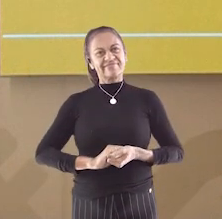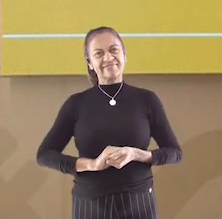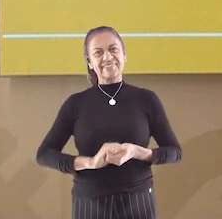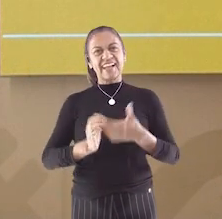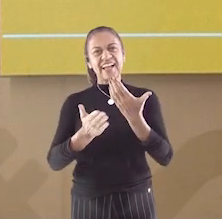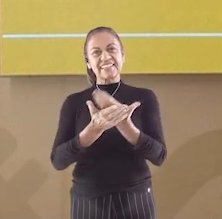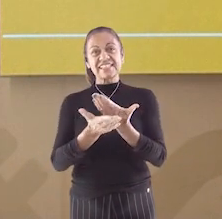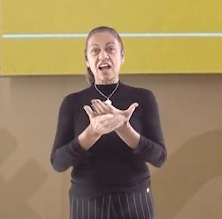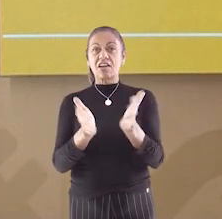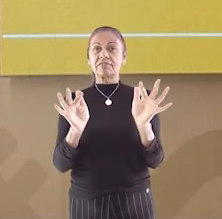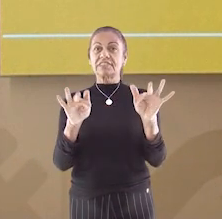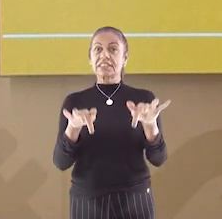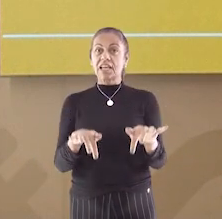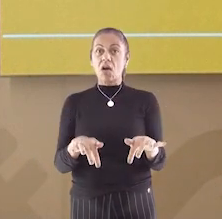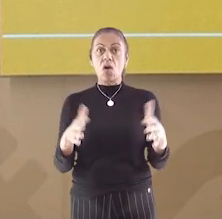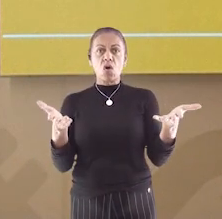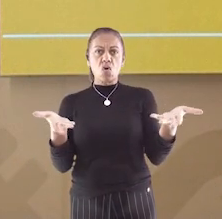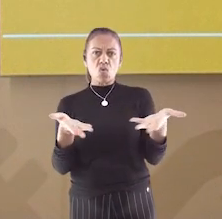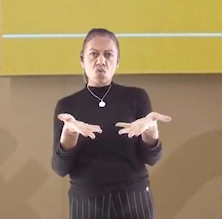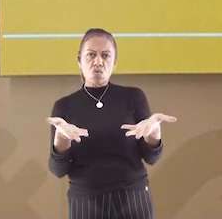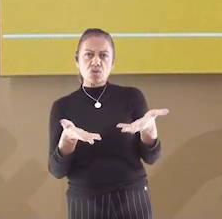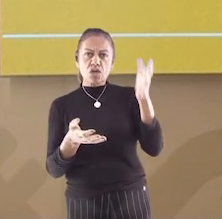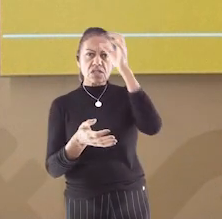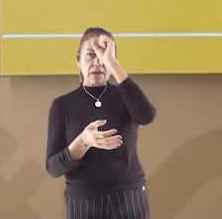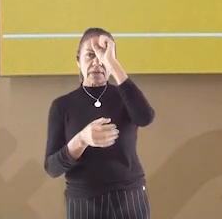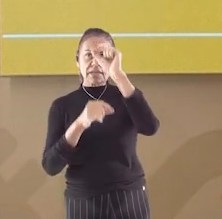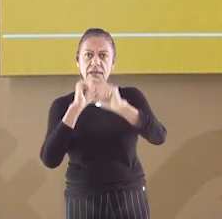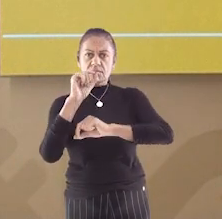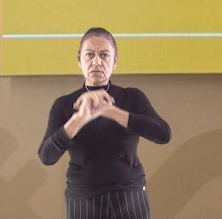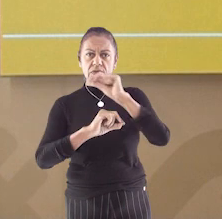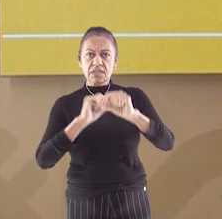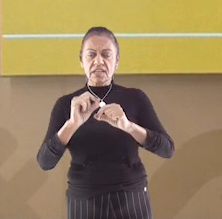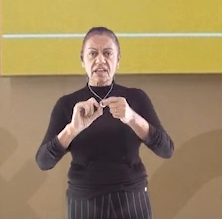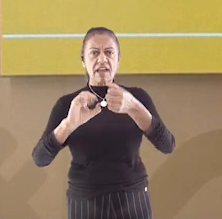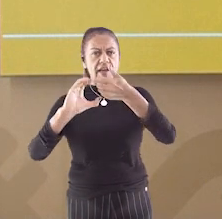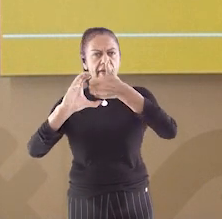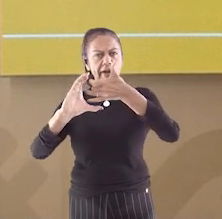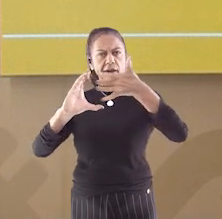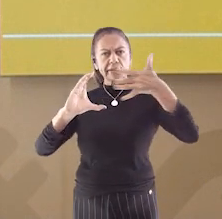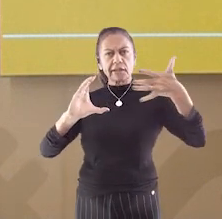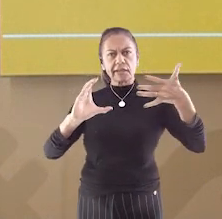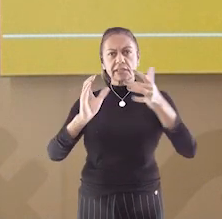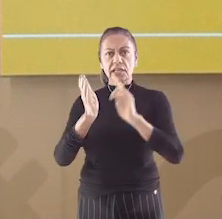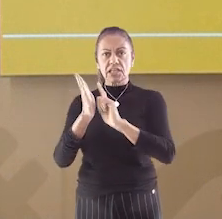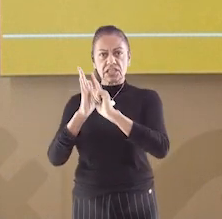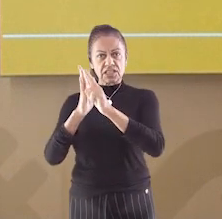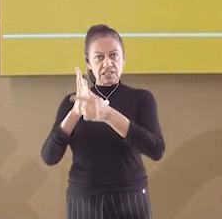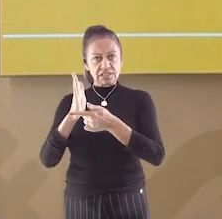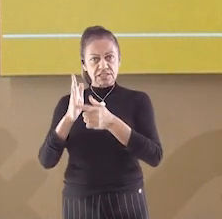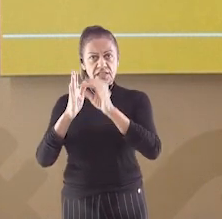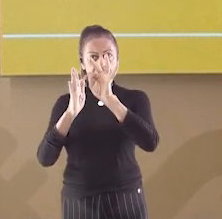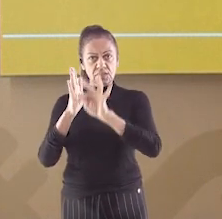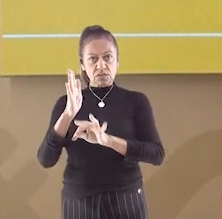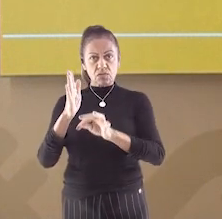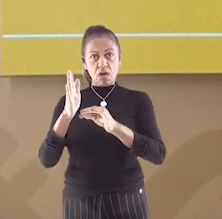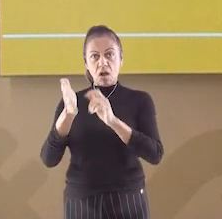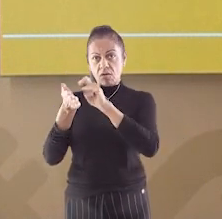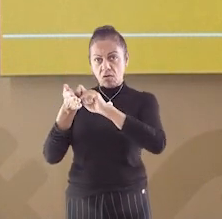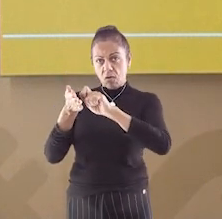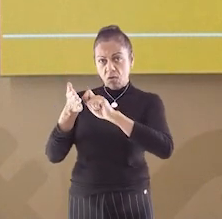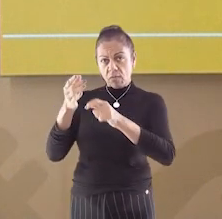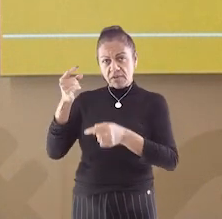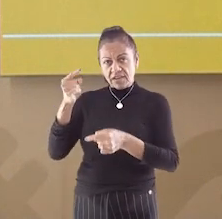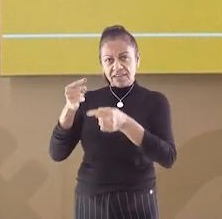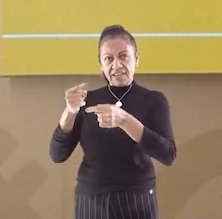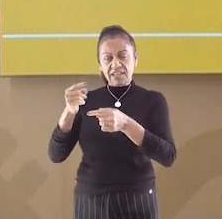Nossa aula, infelizmente, está acabando. E hoje aprendemos quais são as características do gênero textual bilhete, o